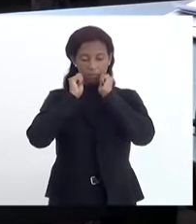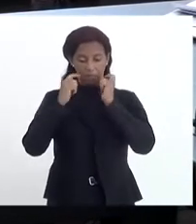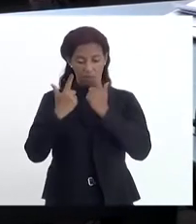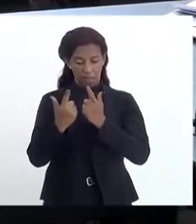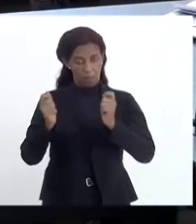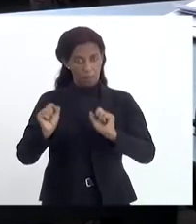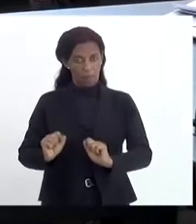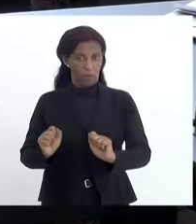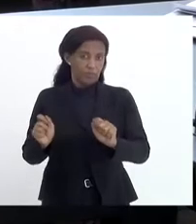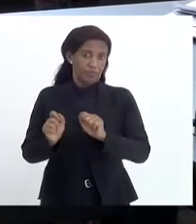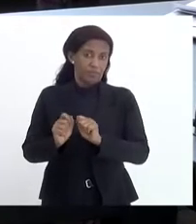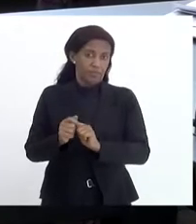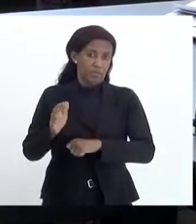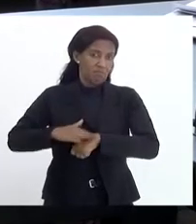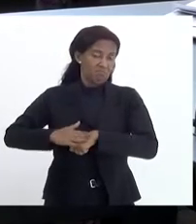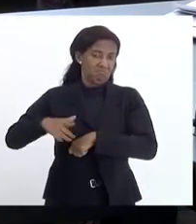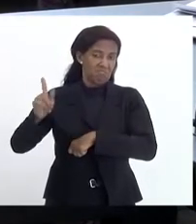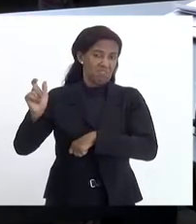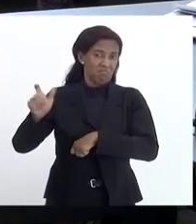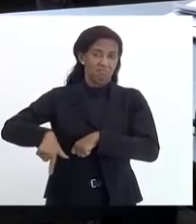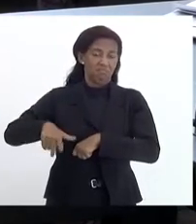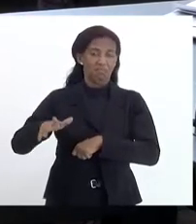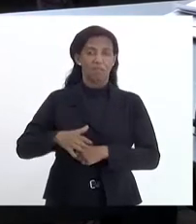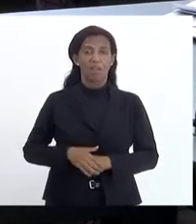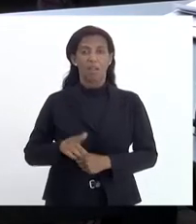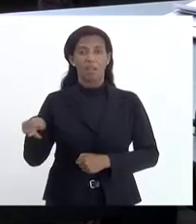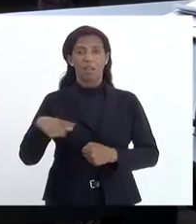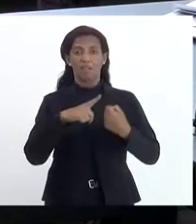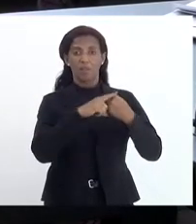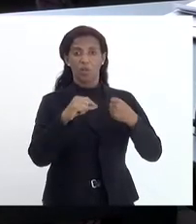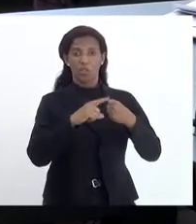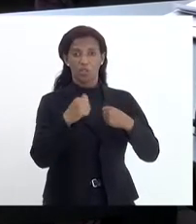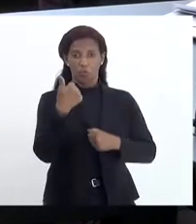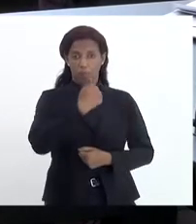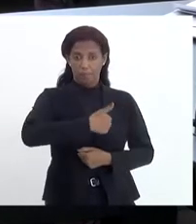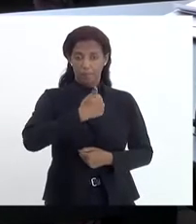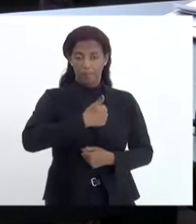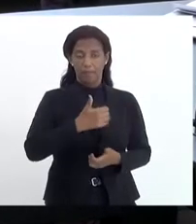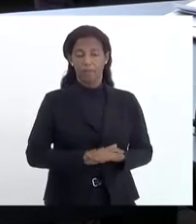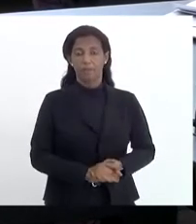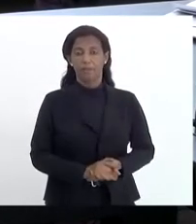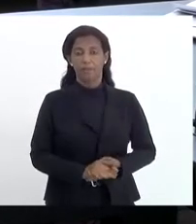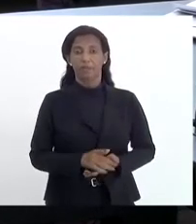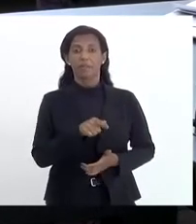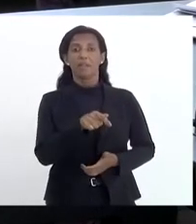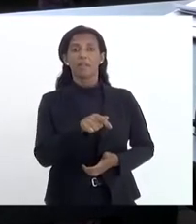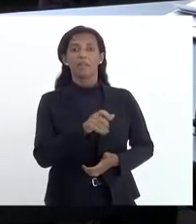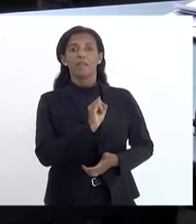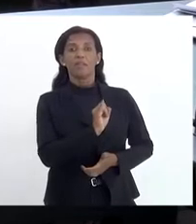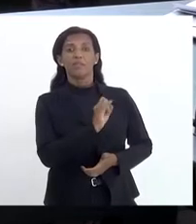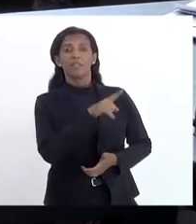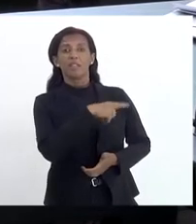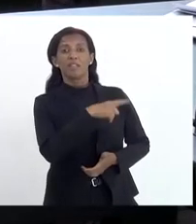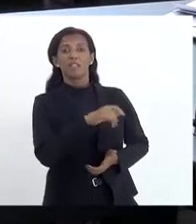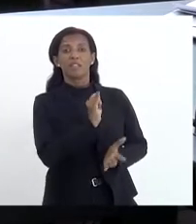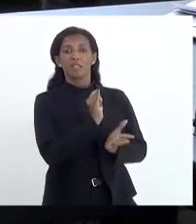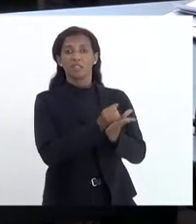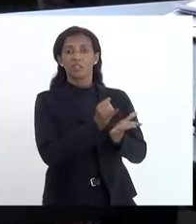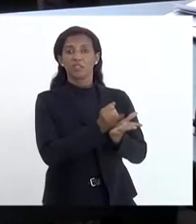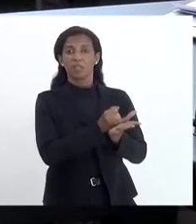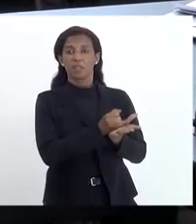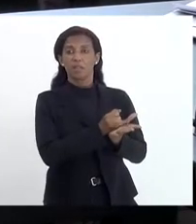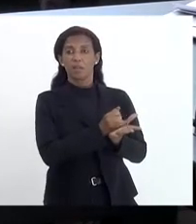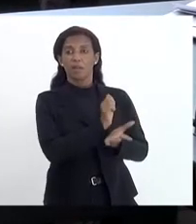direto? Ele que o faça. Aí ele vem no artigo 1º, diz assim, fique isenta de ICMS